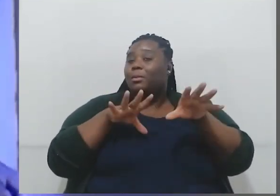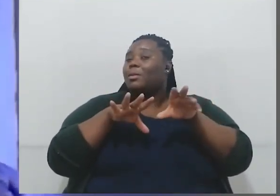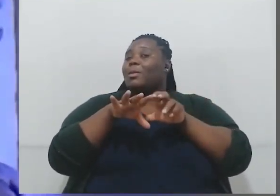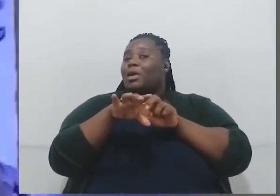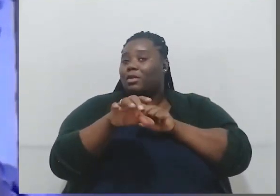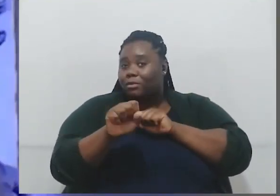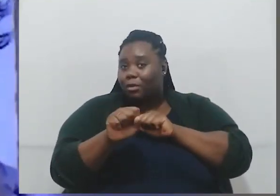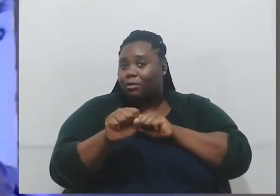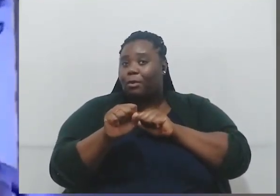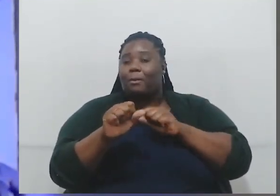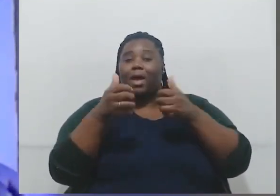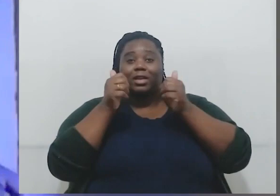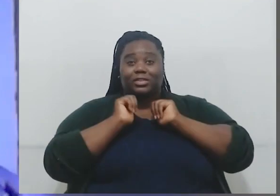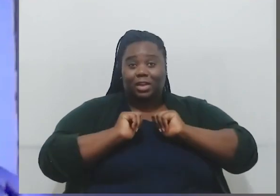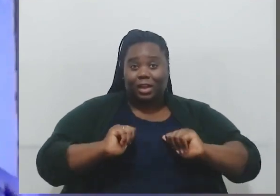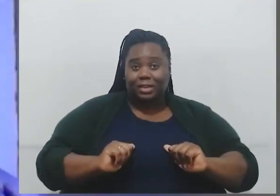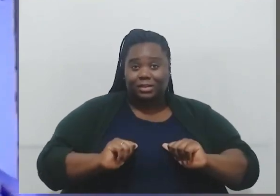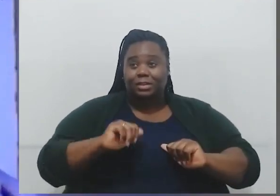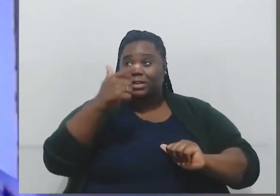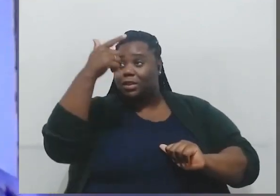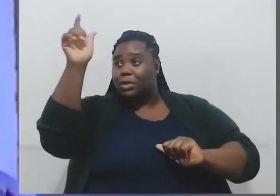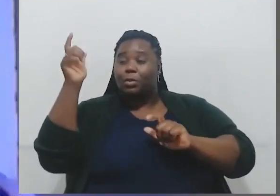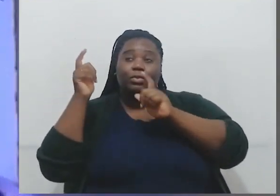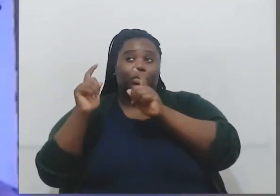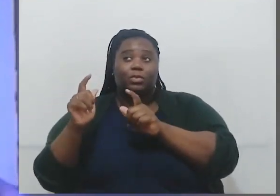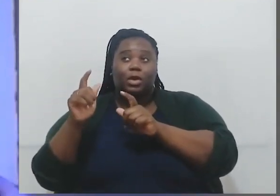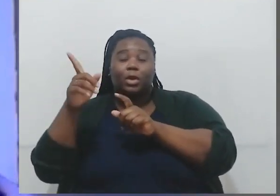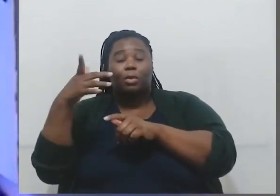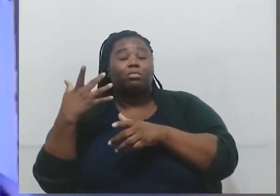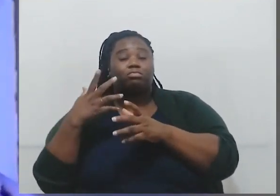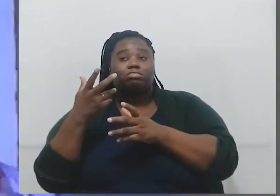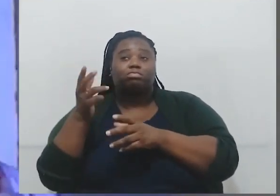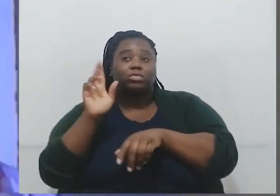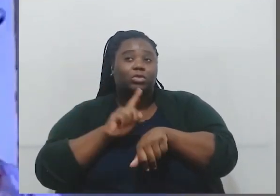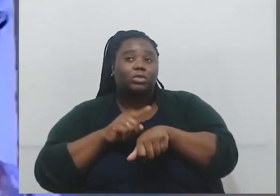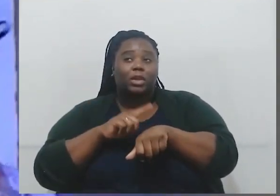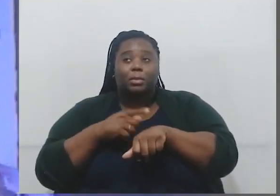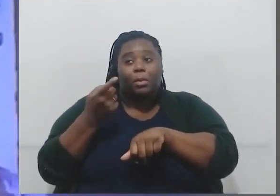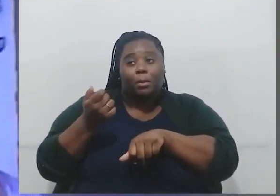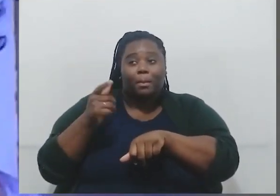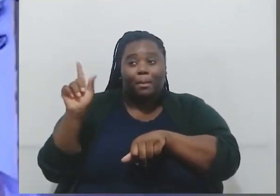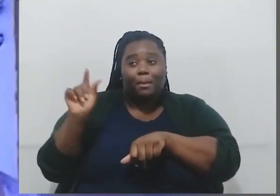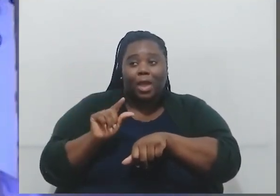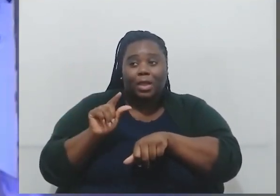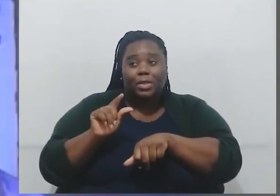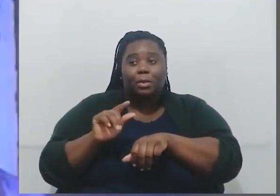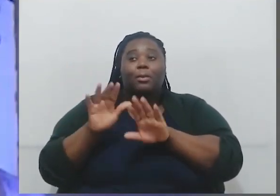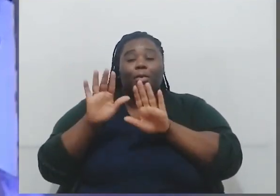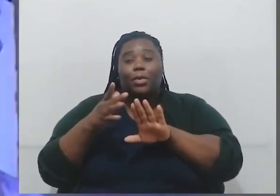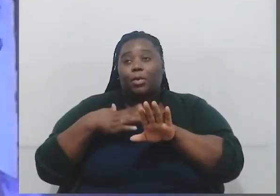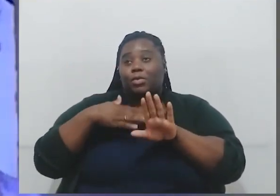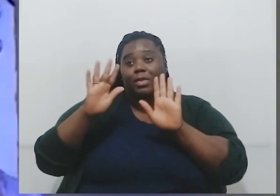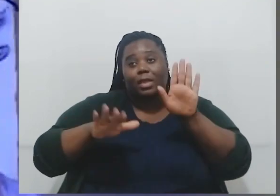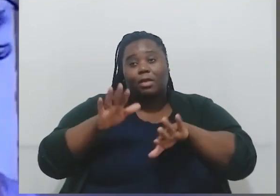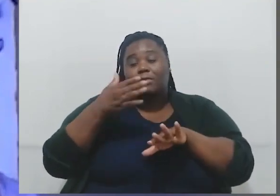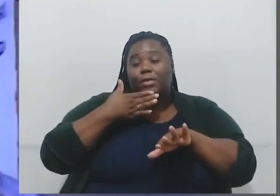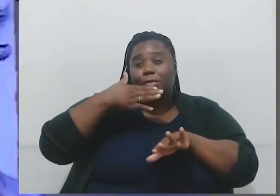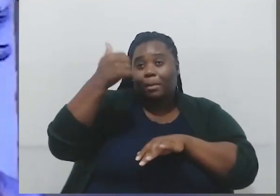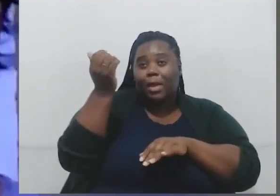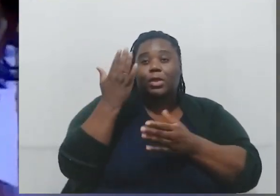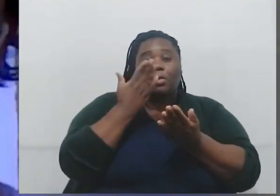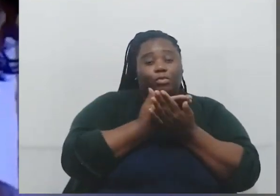eu gastaria pouquíssimo tempo e talvez estaria mais especializado. E dentro da estrutura de ser moleque,